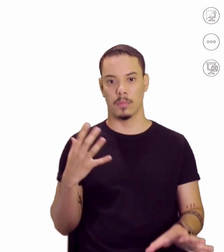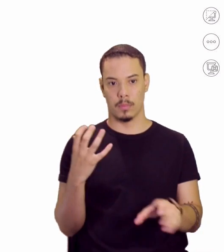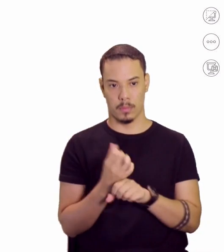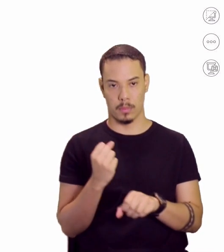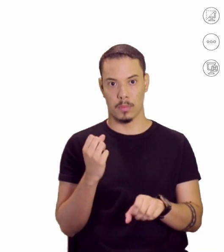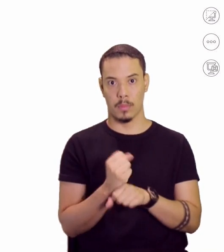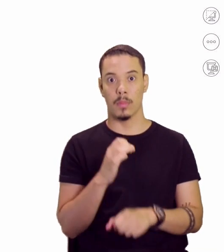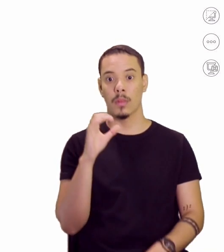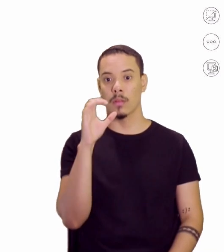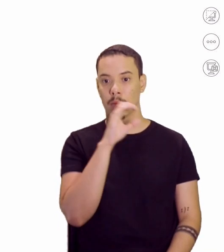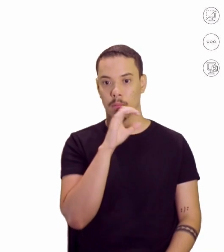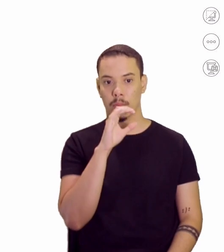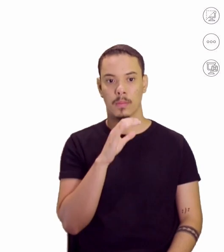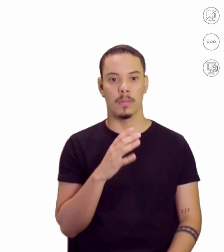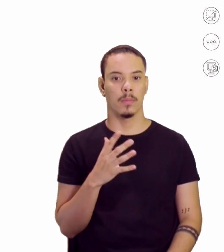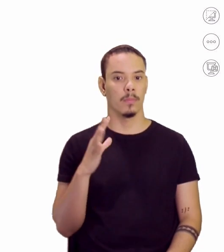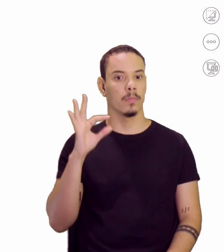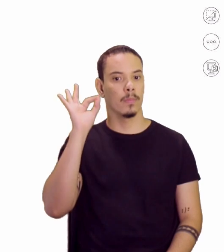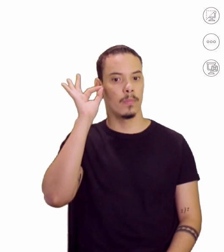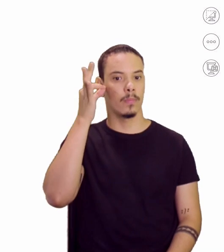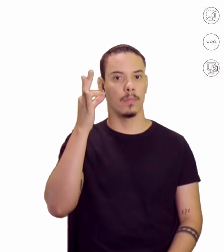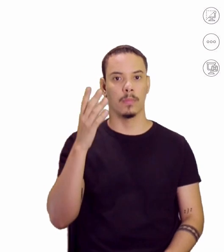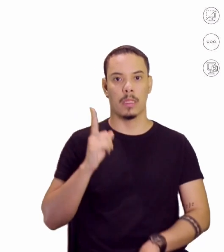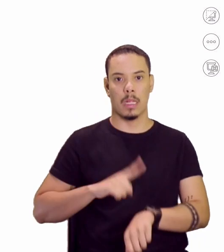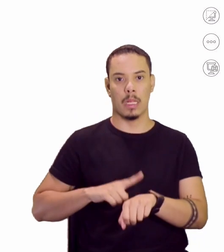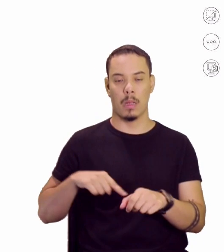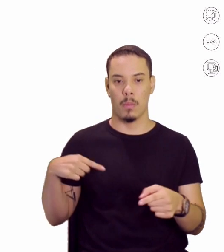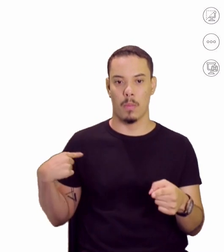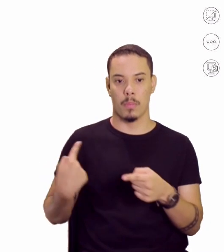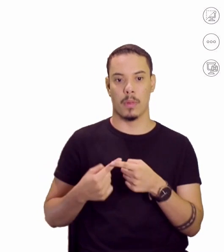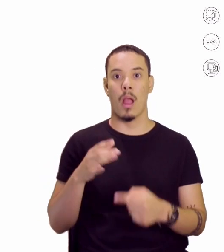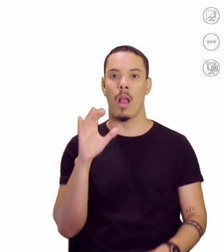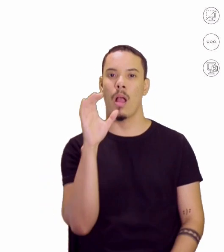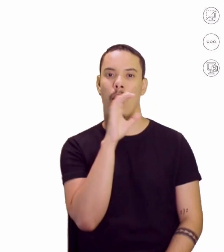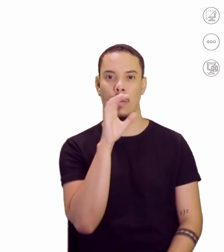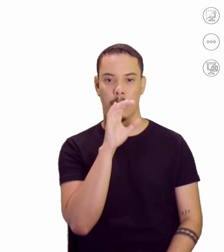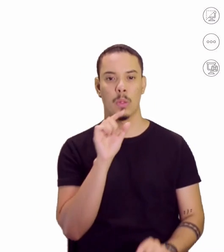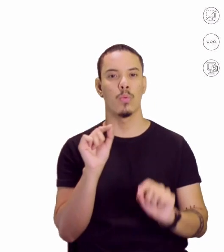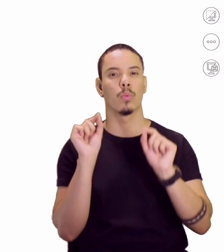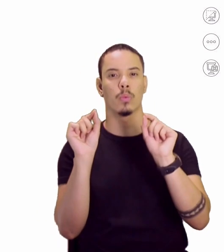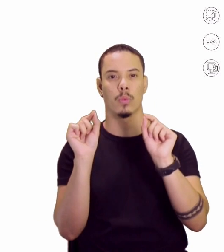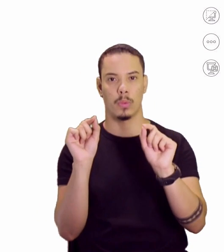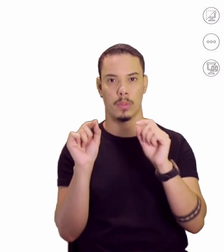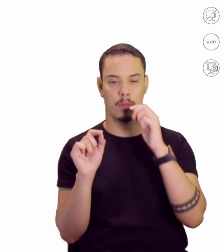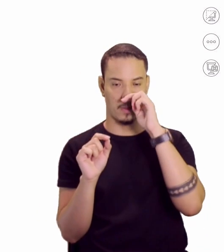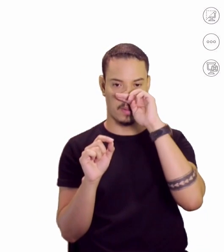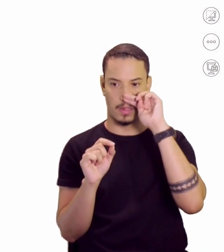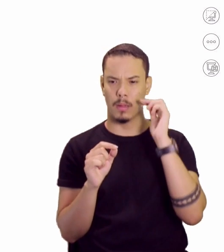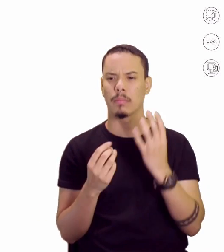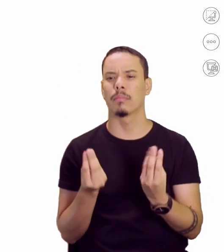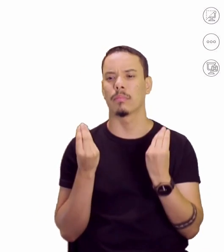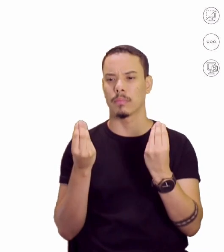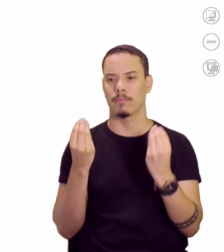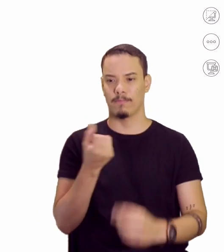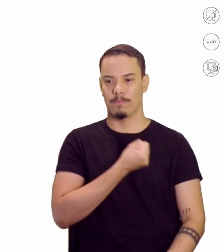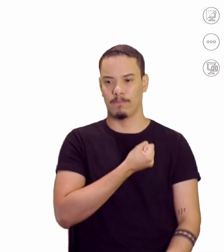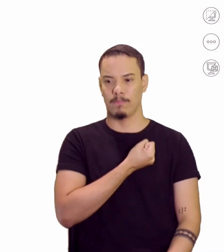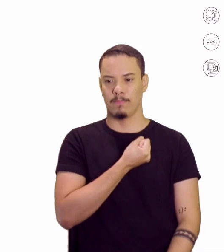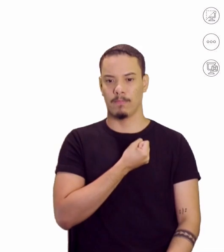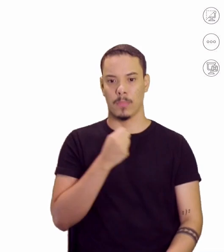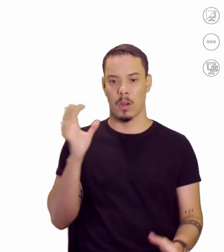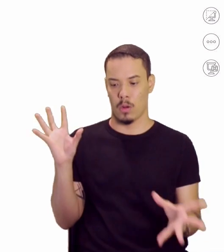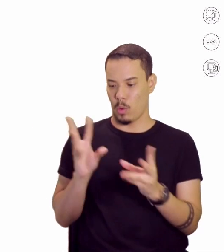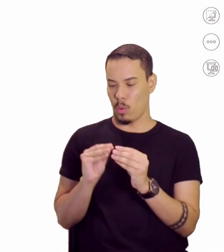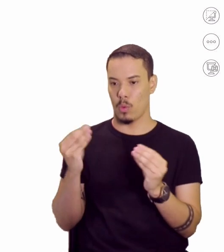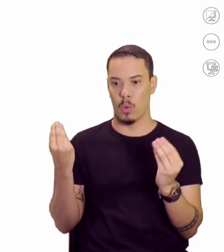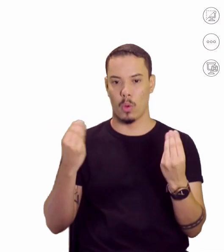nossa velocidade, olha só, nosso tempo, né? Isso. Ó. Ah, professora, para que vai servir esses valores? Para